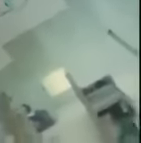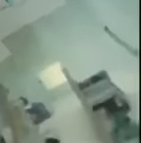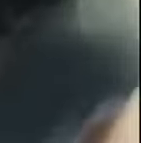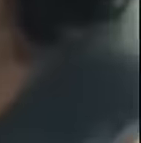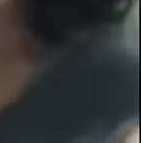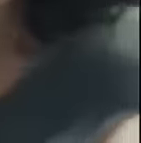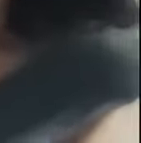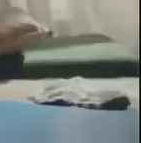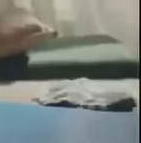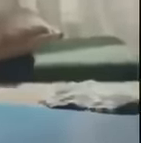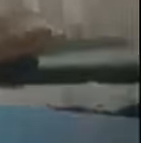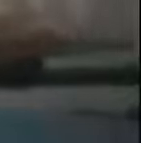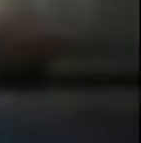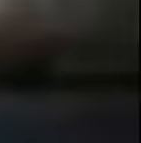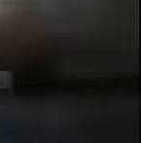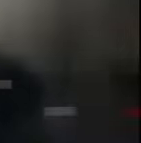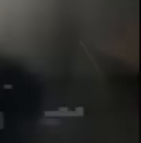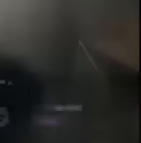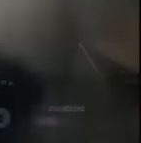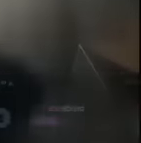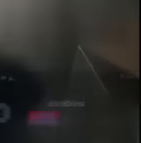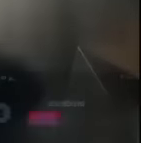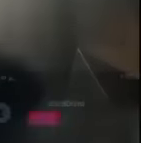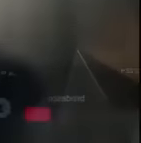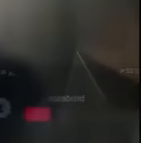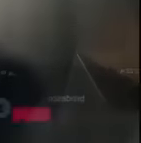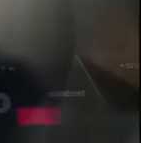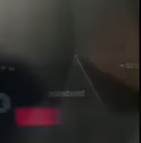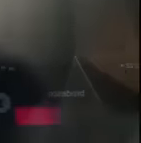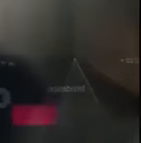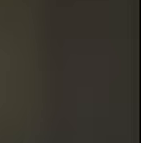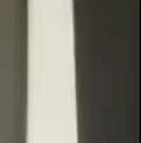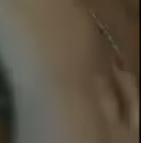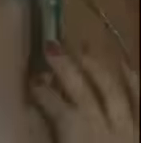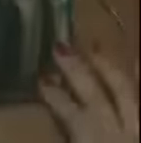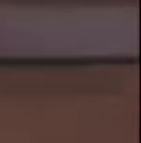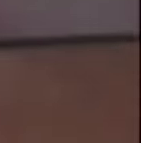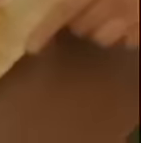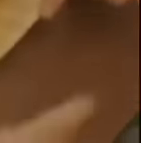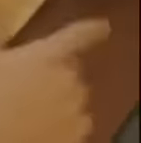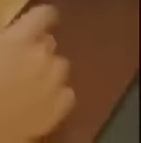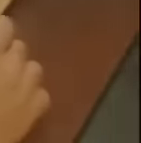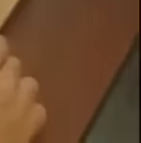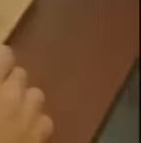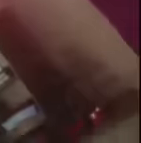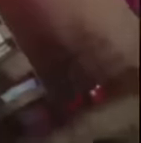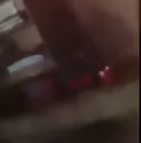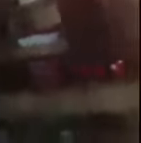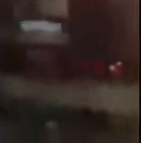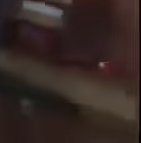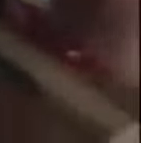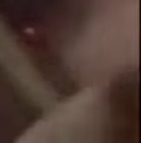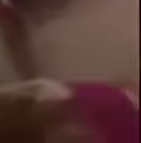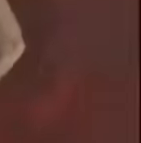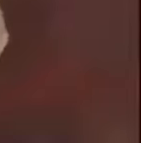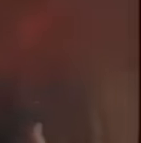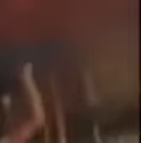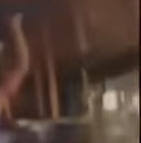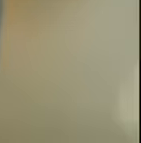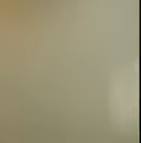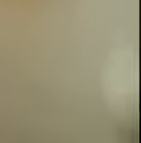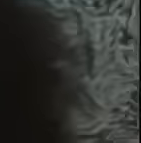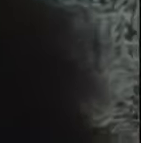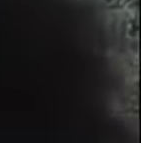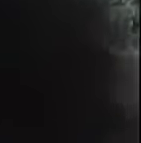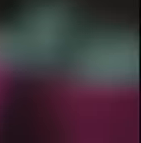empresa. E você segue em frente, em busca de algo que você imaginou. Você faz do seu jeito.